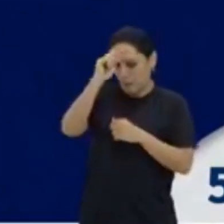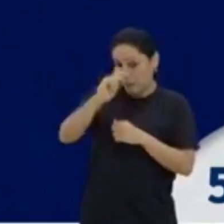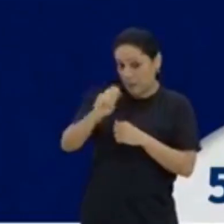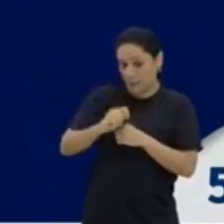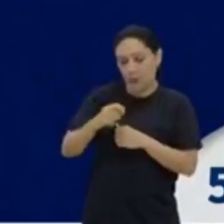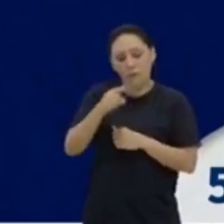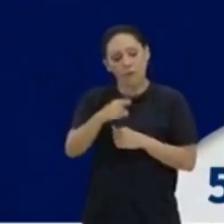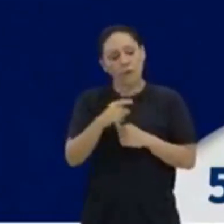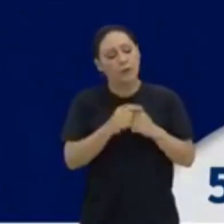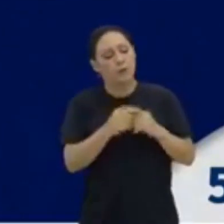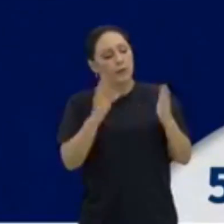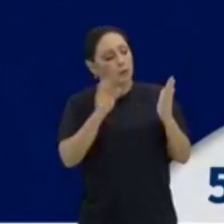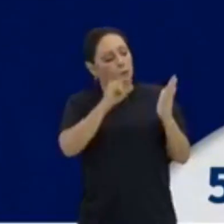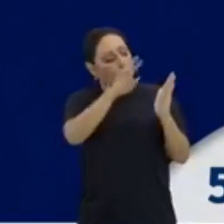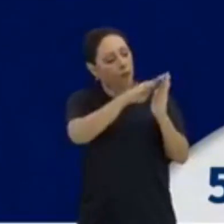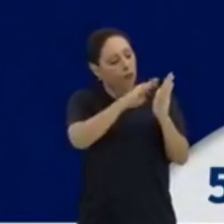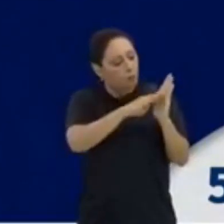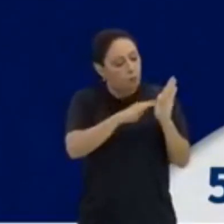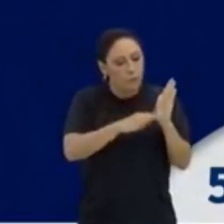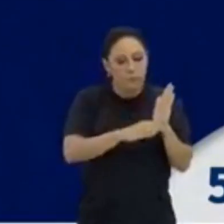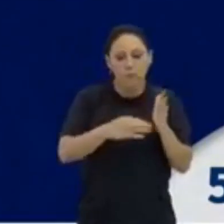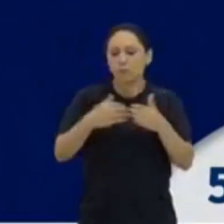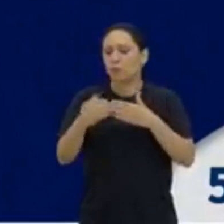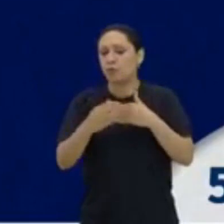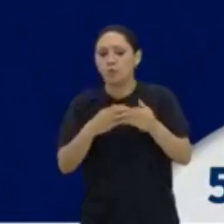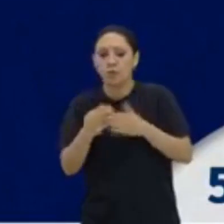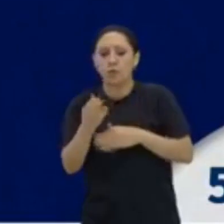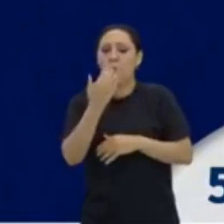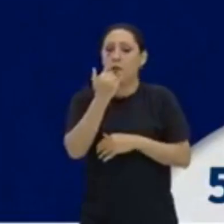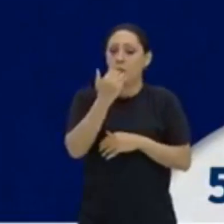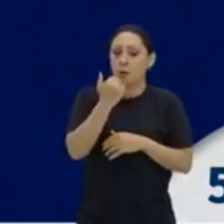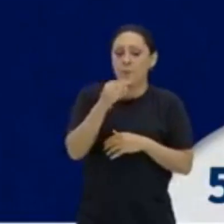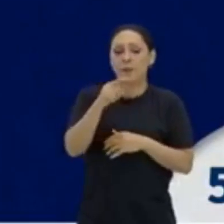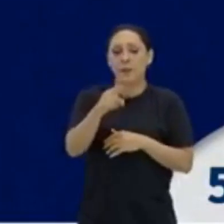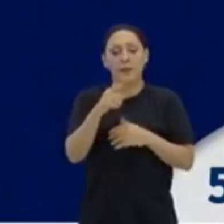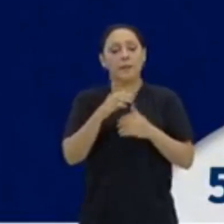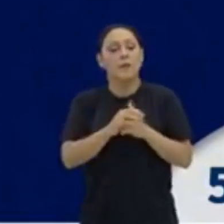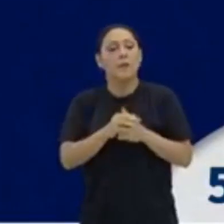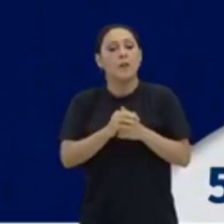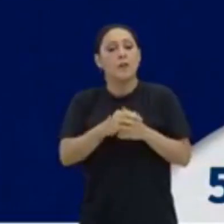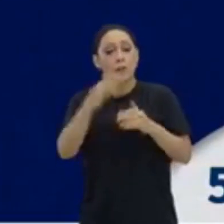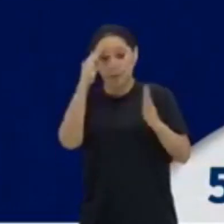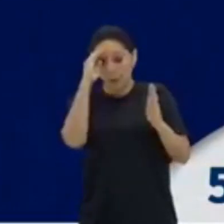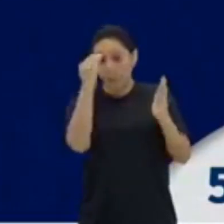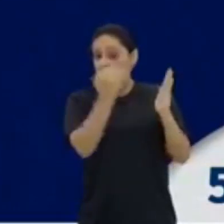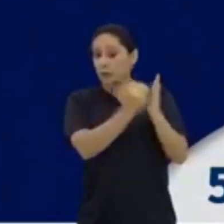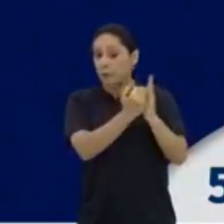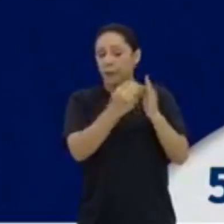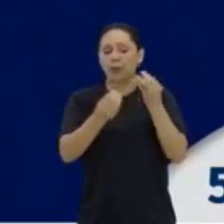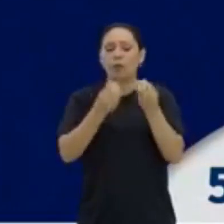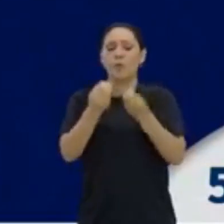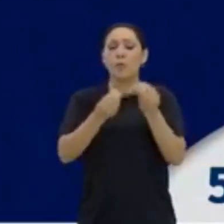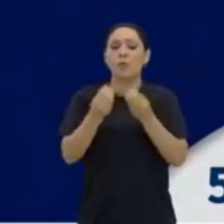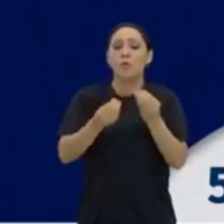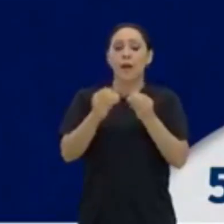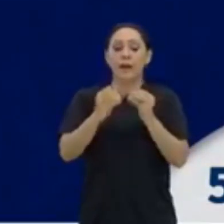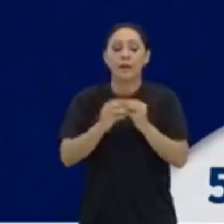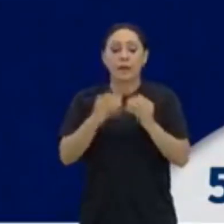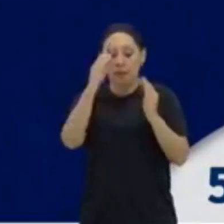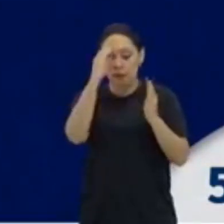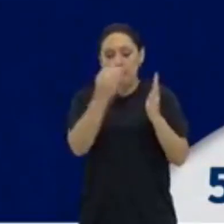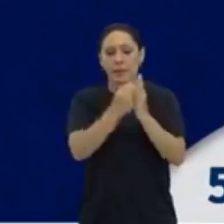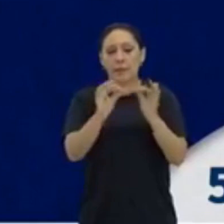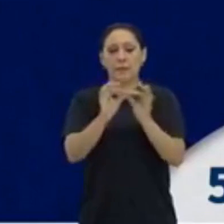faz lá uma receita, né? Seja ela de bolo, de qualquer coisa, de comida aí que você segue, né? Como é que você sabe essas medidas? As medidas. E